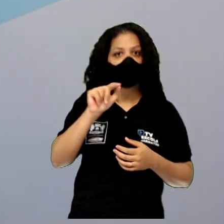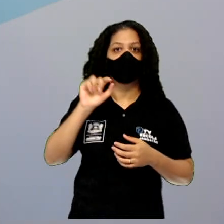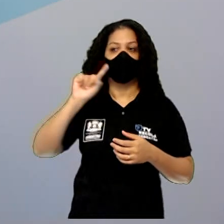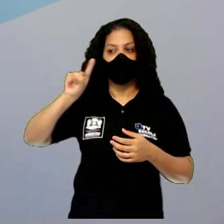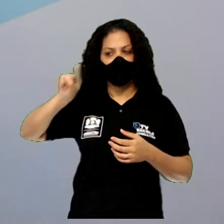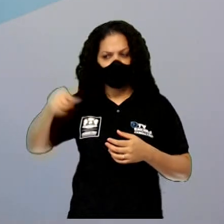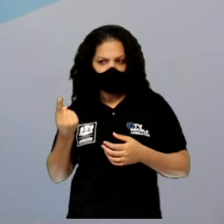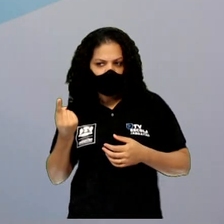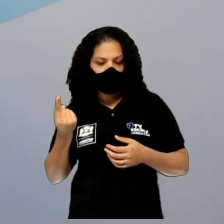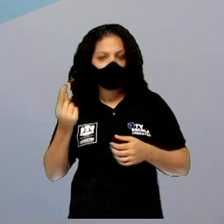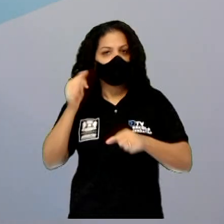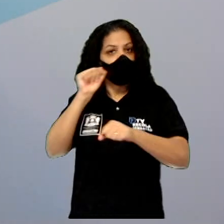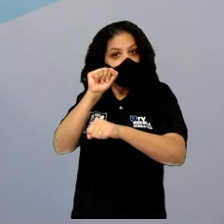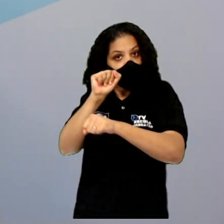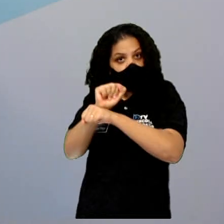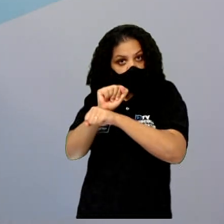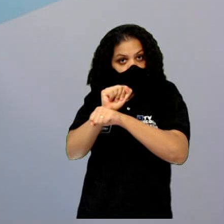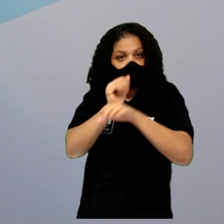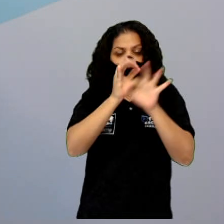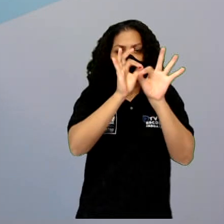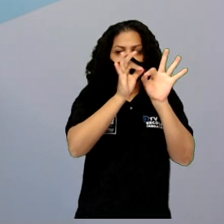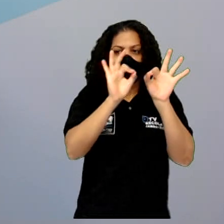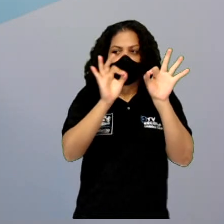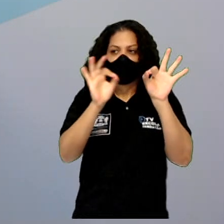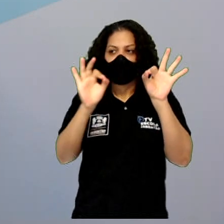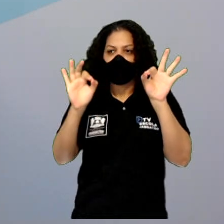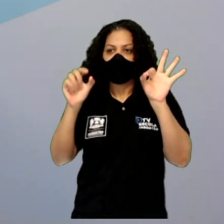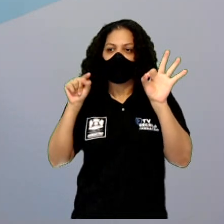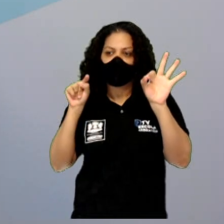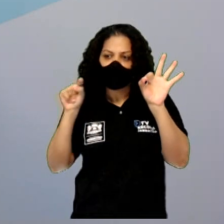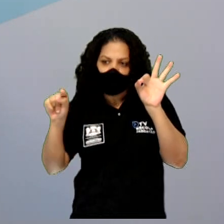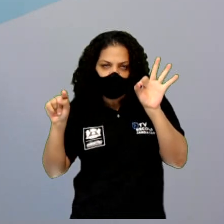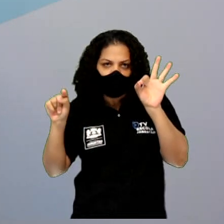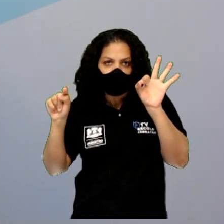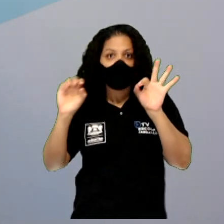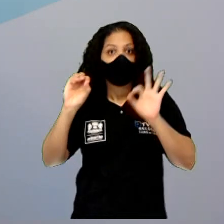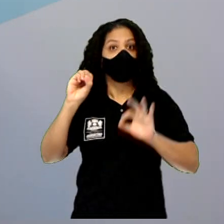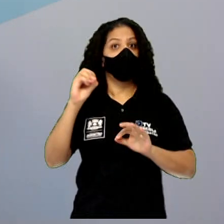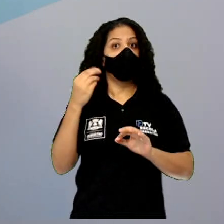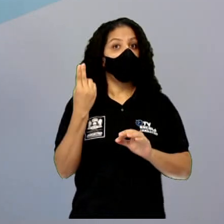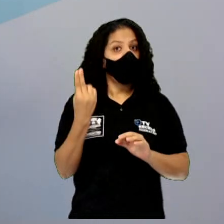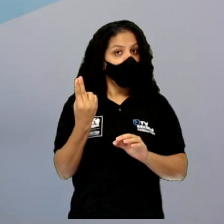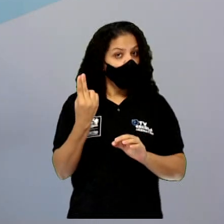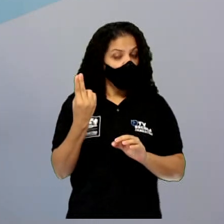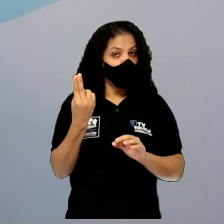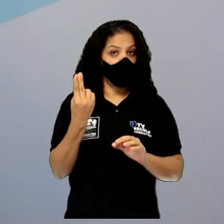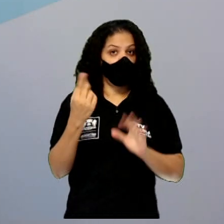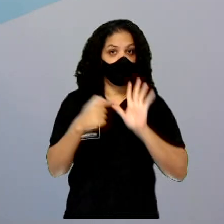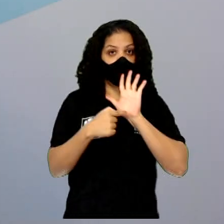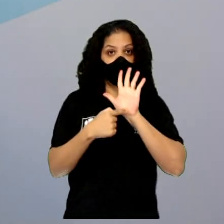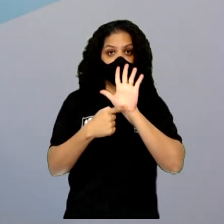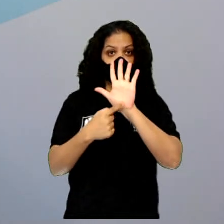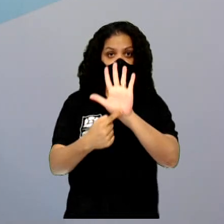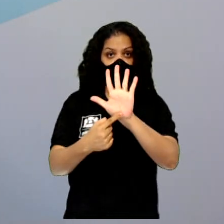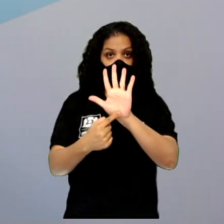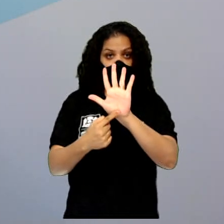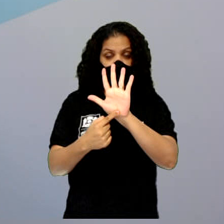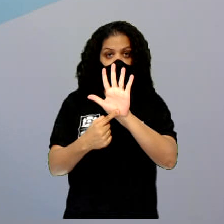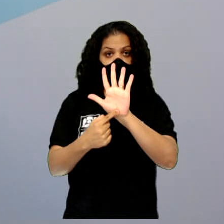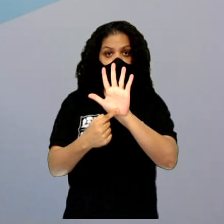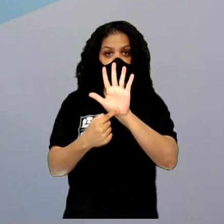fala, ou também para traduzir a entonação da nossa voz, como a interrogação e a